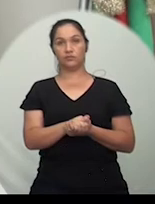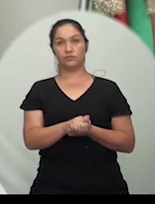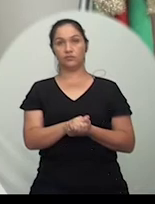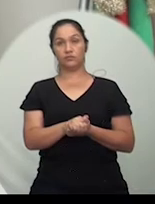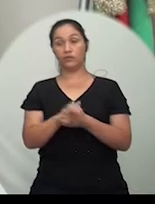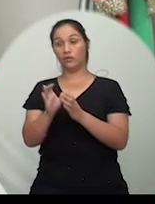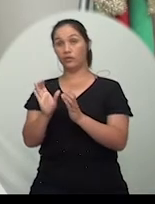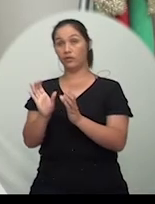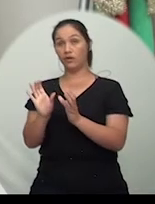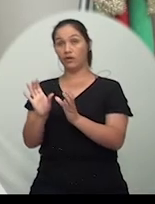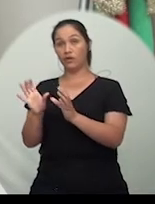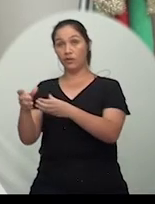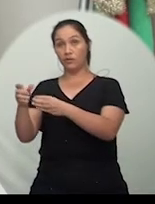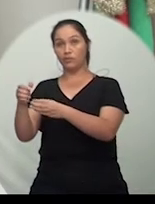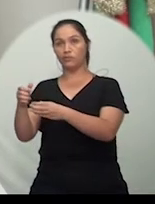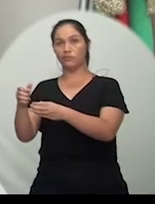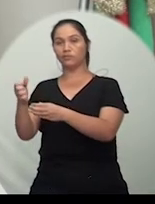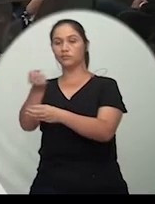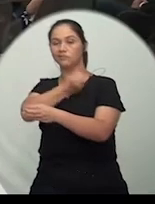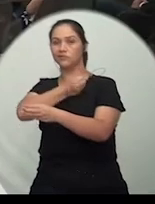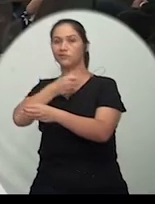Chapa 1, vereador Mir D'Agostin presente.